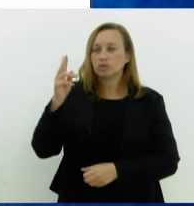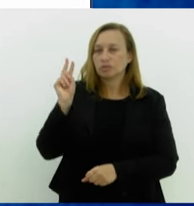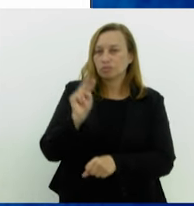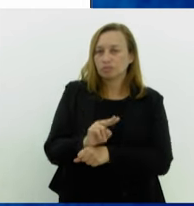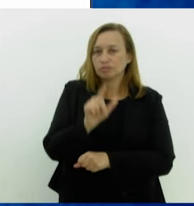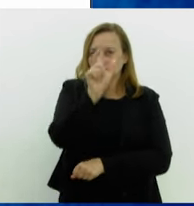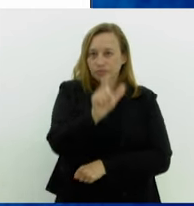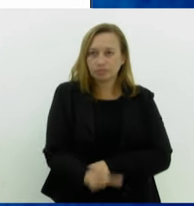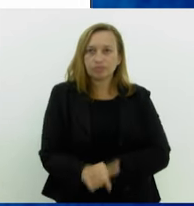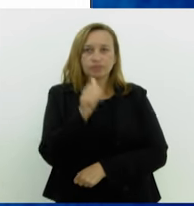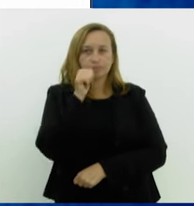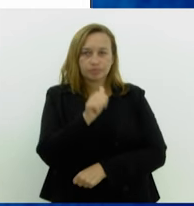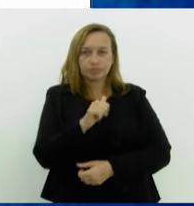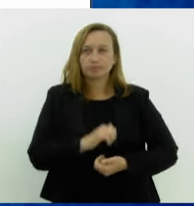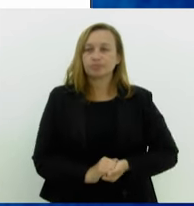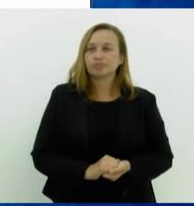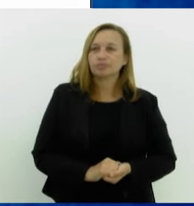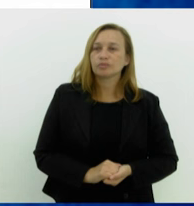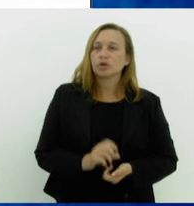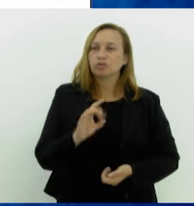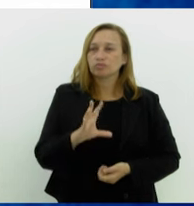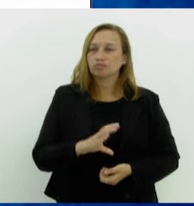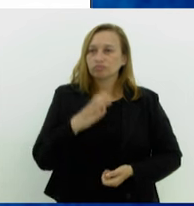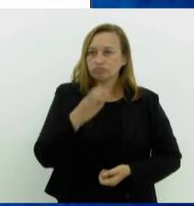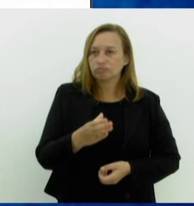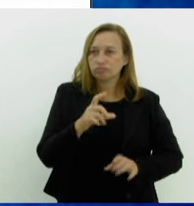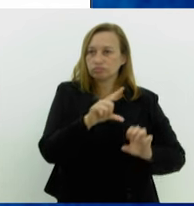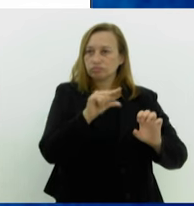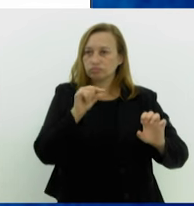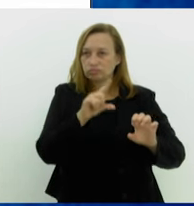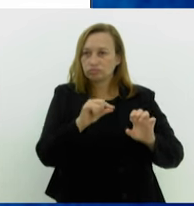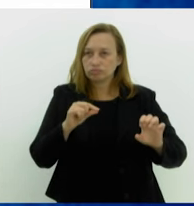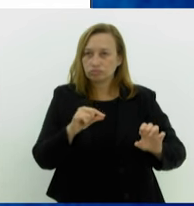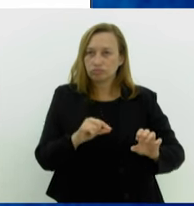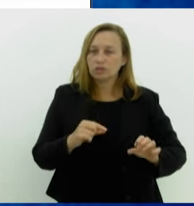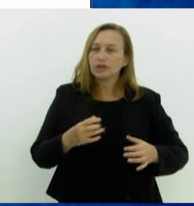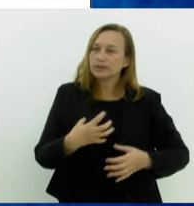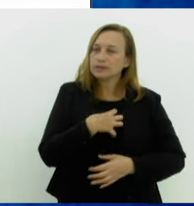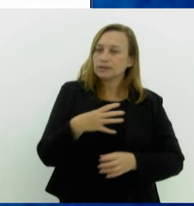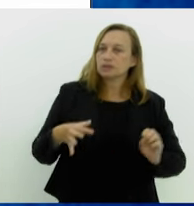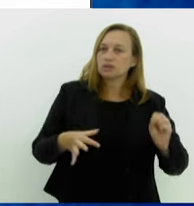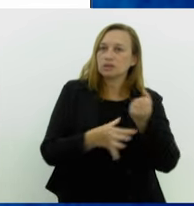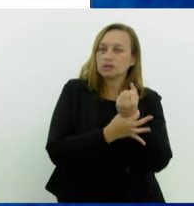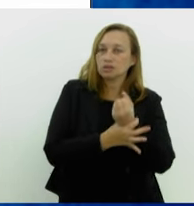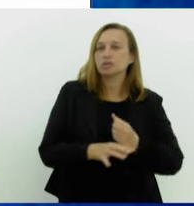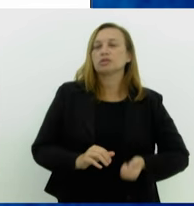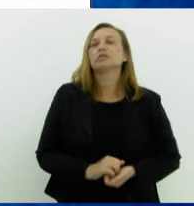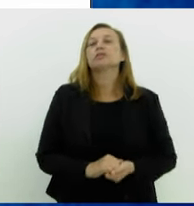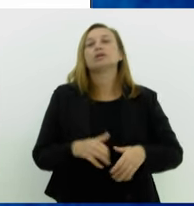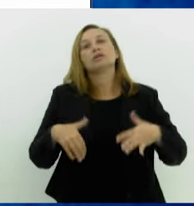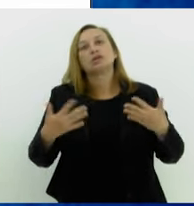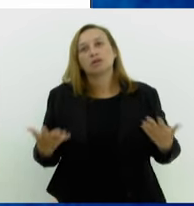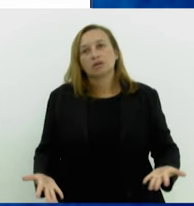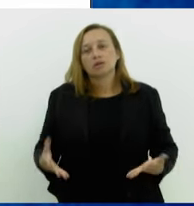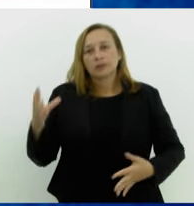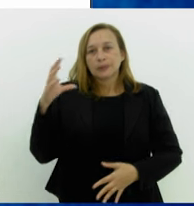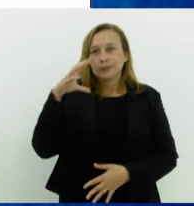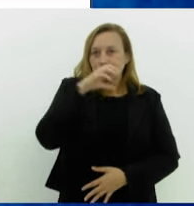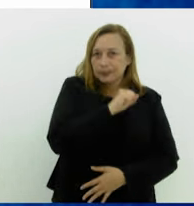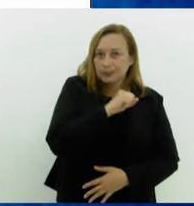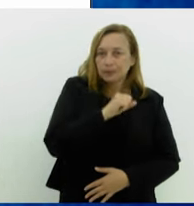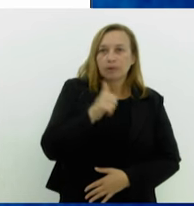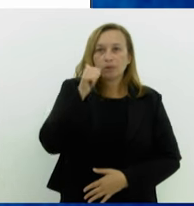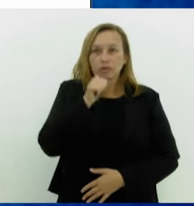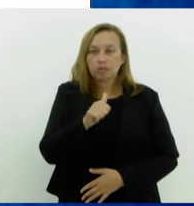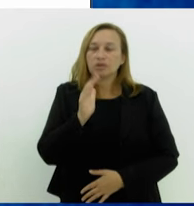essa mulher que vai empreender ela só vai ter coragem de empreender e dar um passo a mais se ela sentir segura para empreender então bem rapidamente a